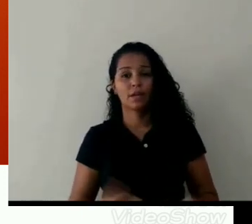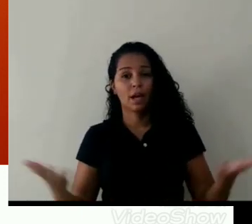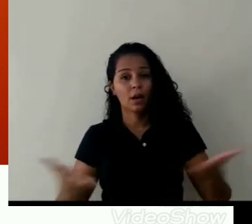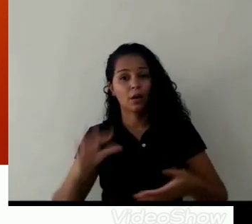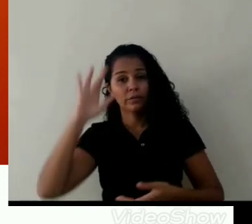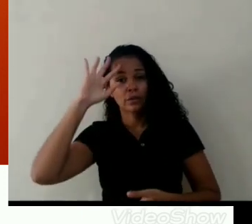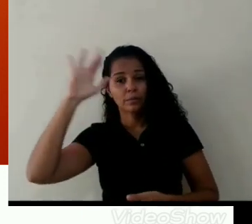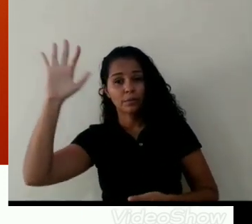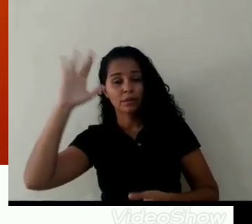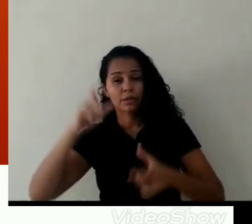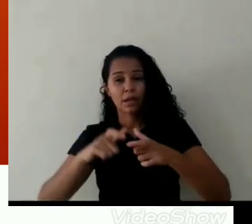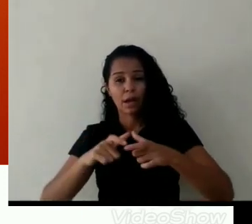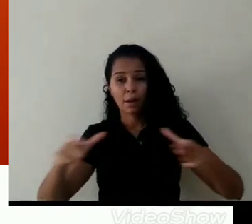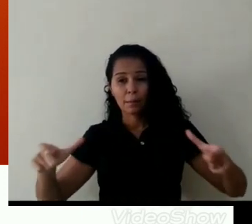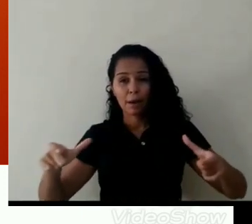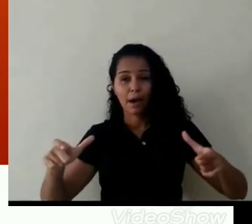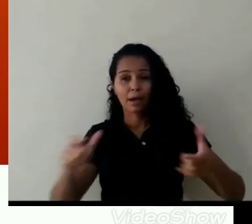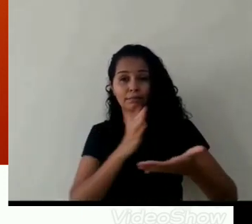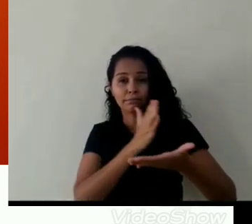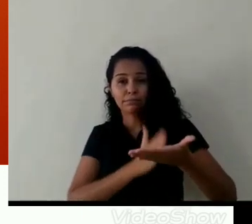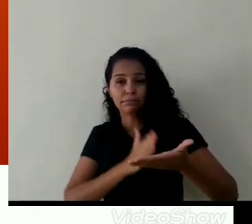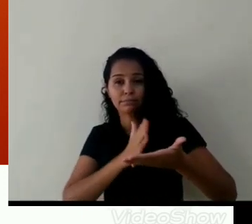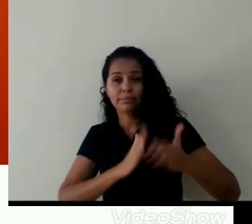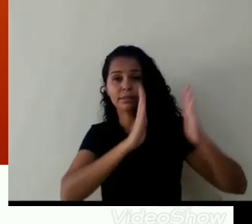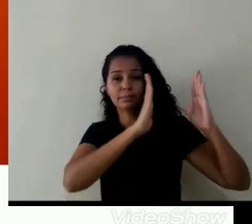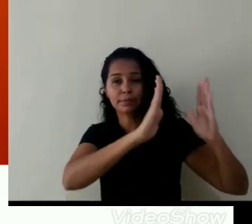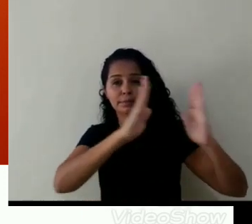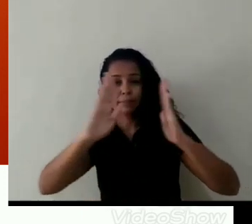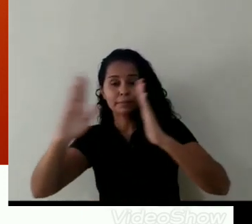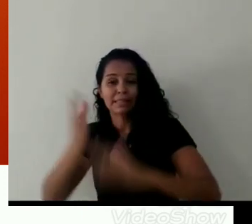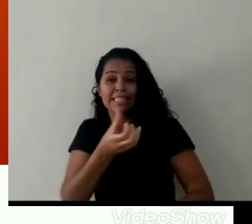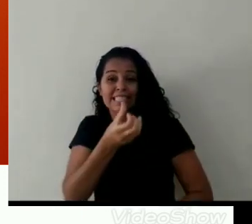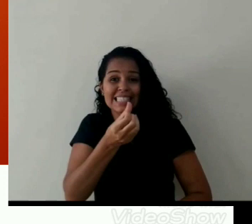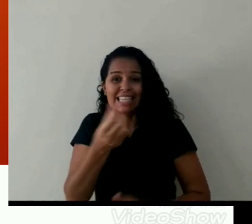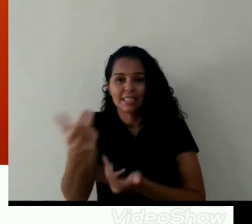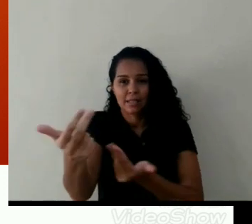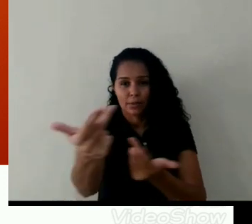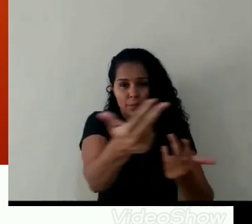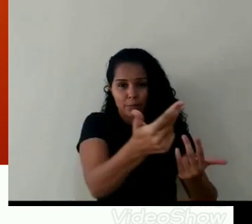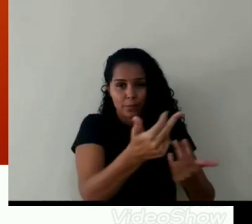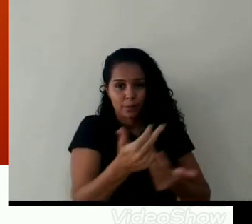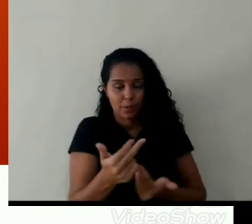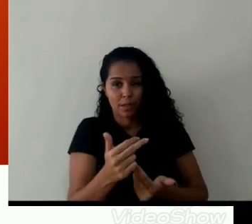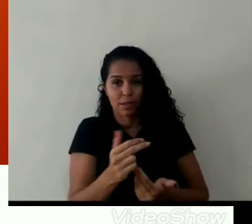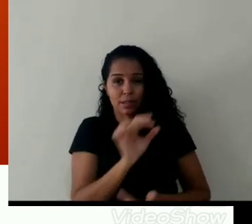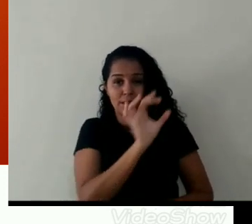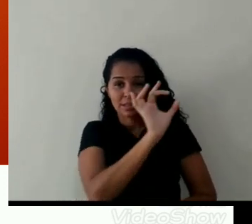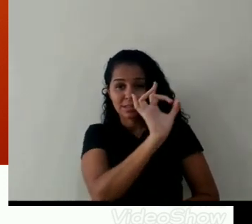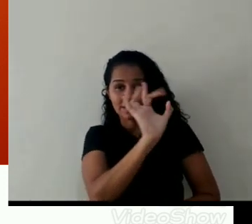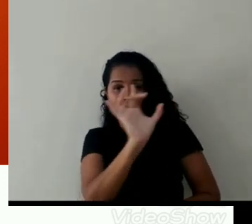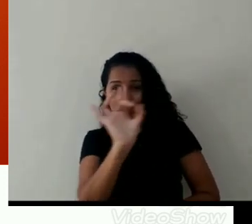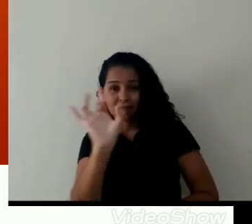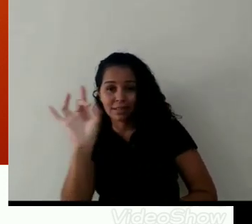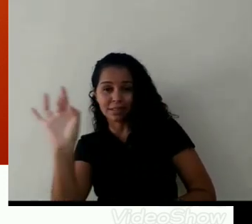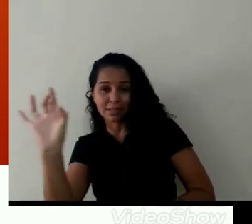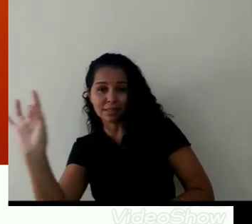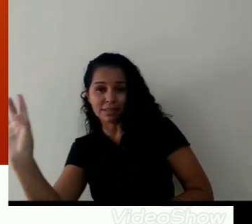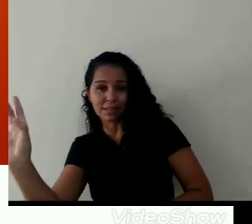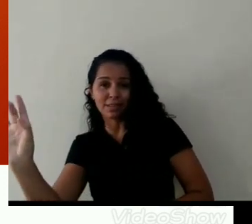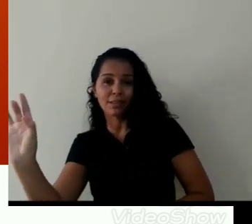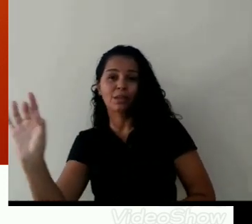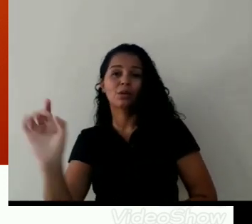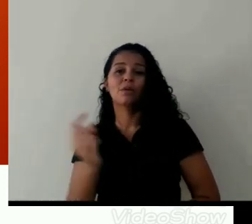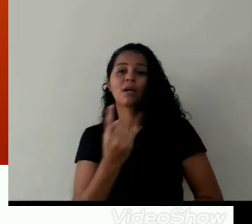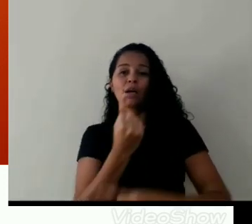iguais. Cada uma dessas partes é denominada 1/6 e pode ser representada por esse